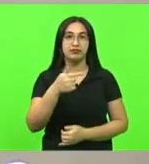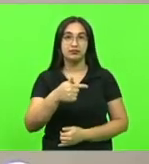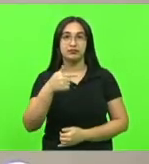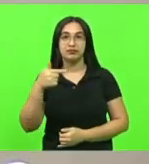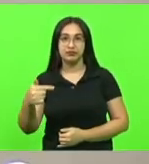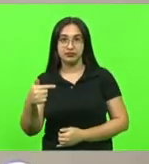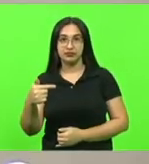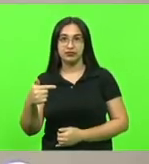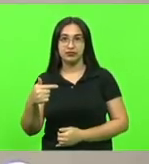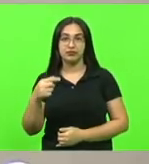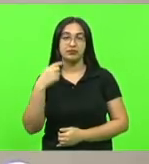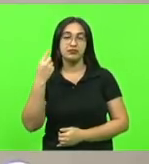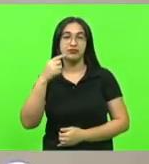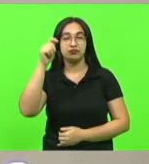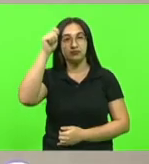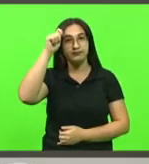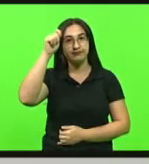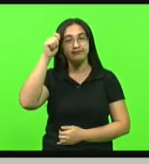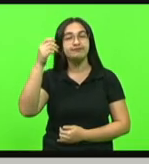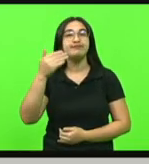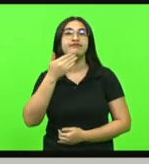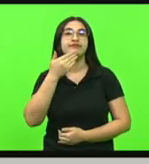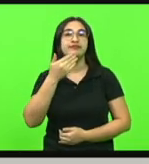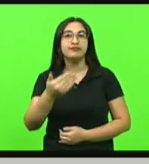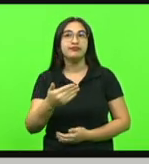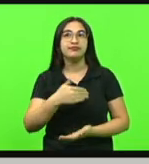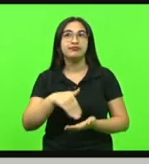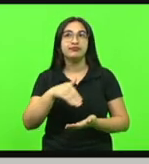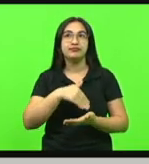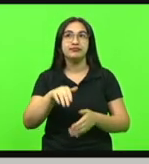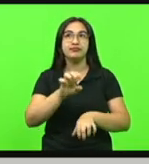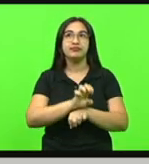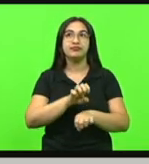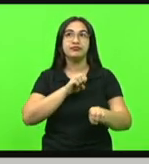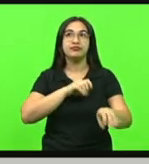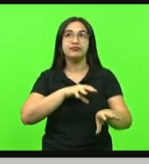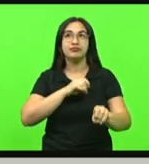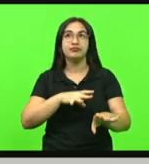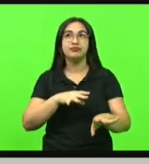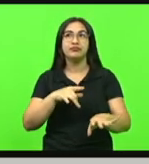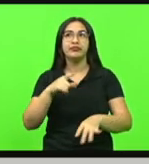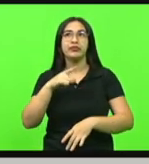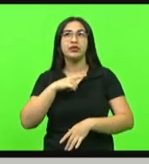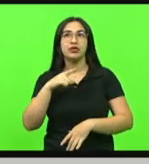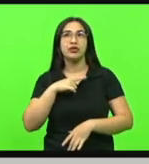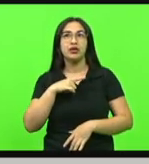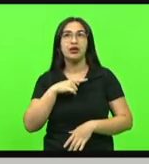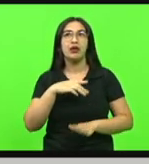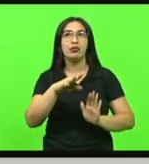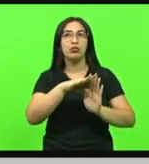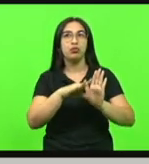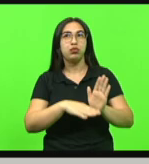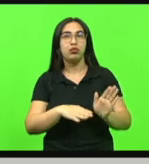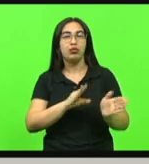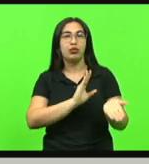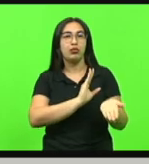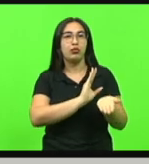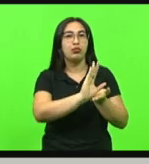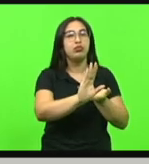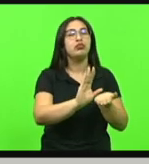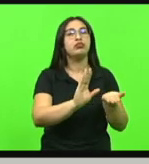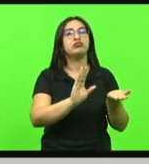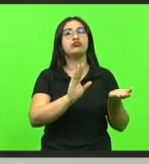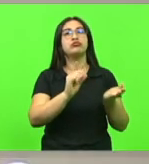deputado Adrianinho, solicitando ao secretário de Estado da Educação informações acerca da existência de plano de investimento na Escola Santa Cruz, no